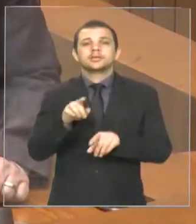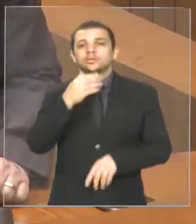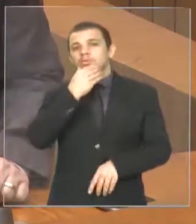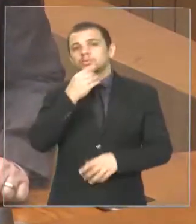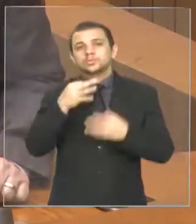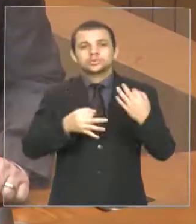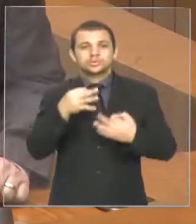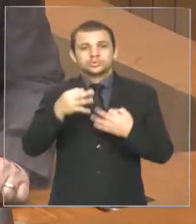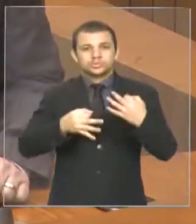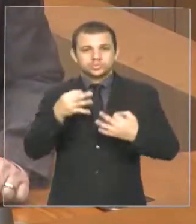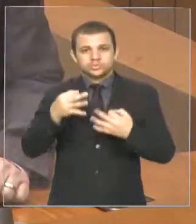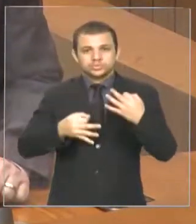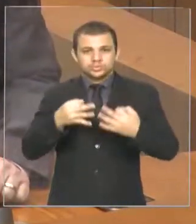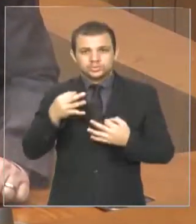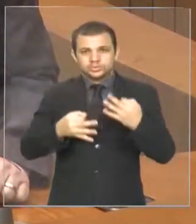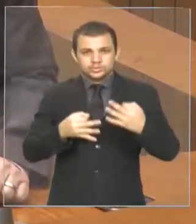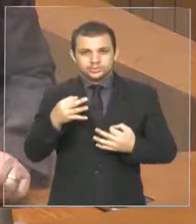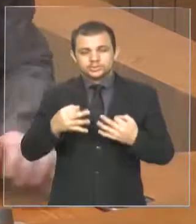Ministério Público, o promotor